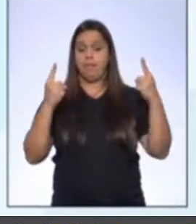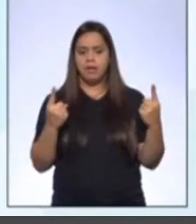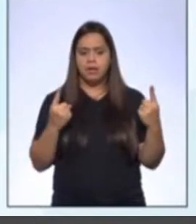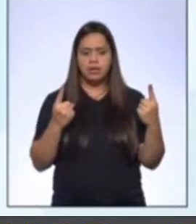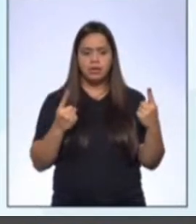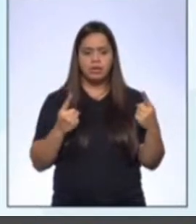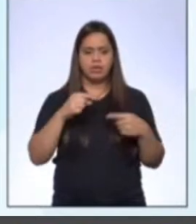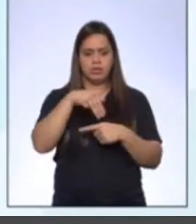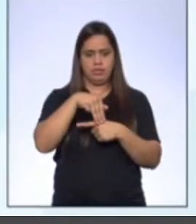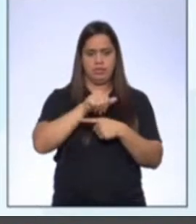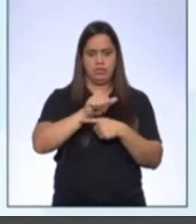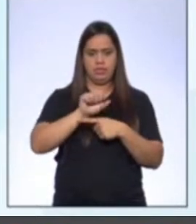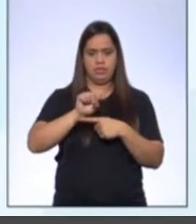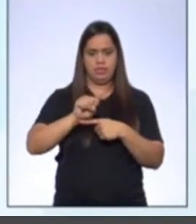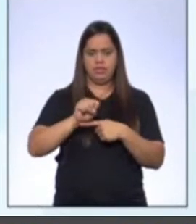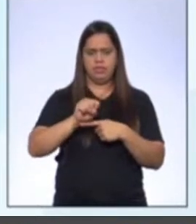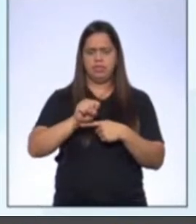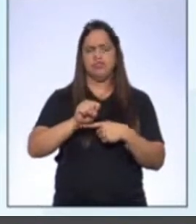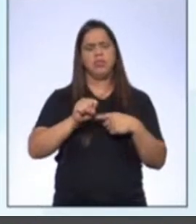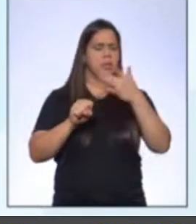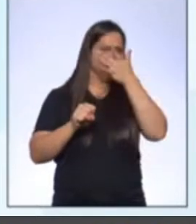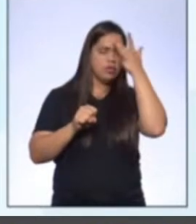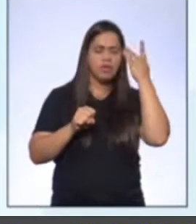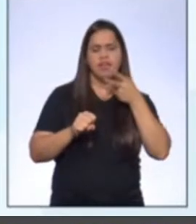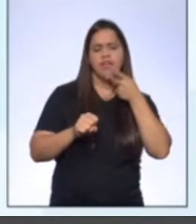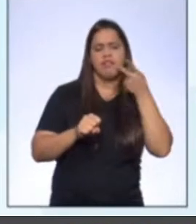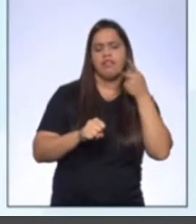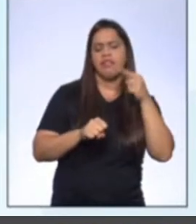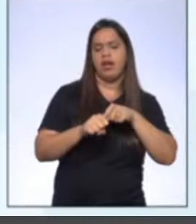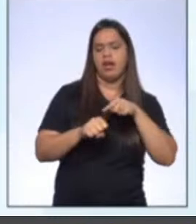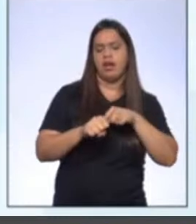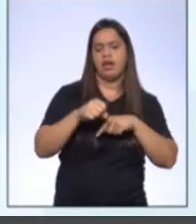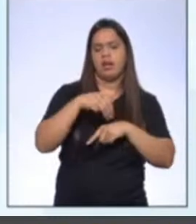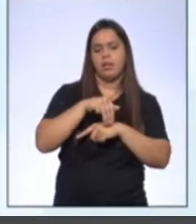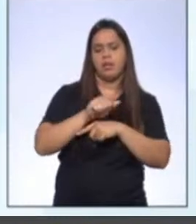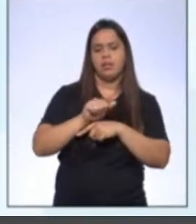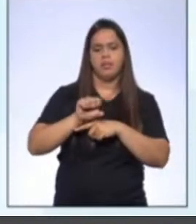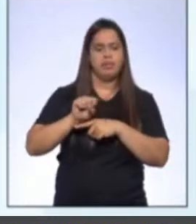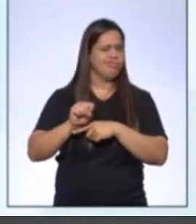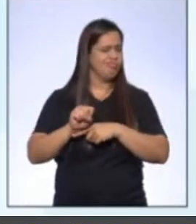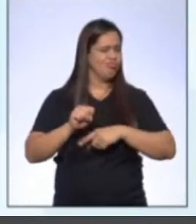mas, quando alguém fala isso para você, você já sabe que vem puxa.